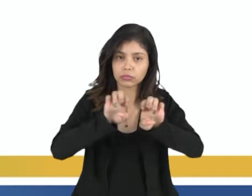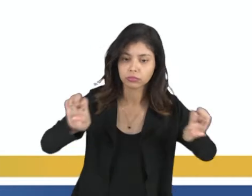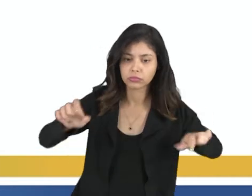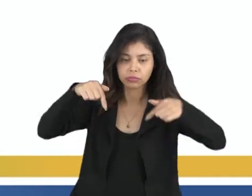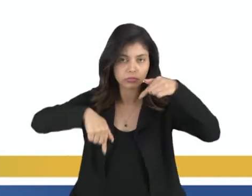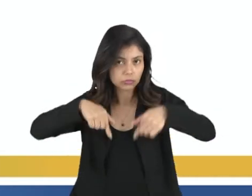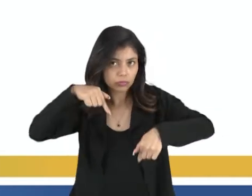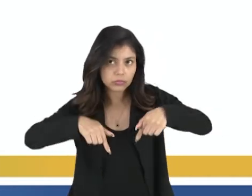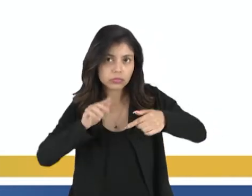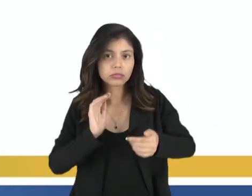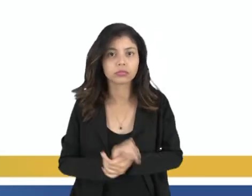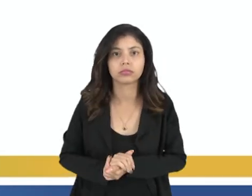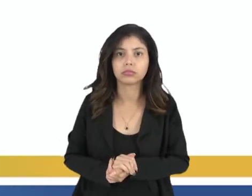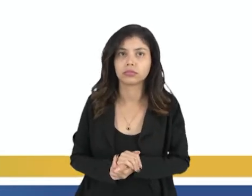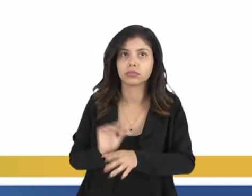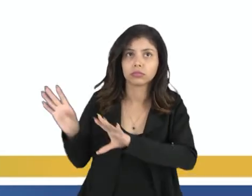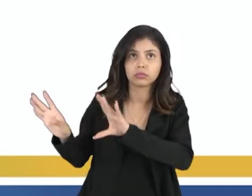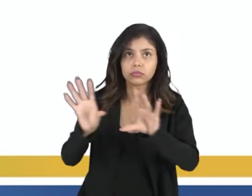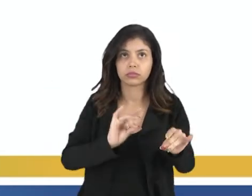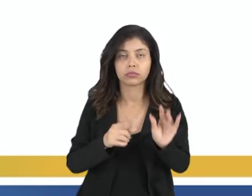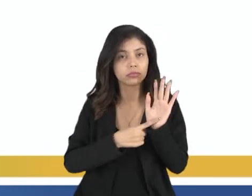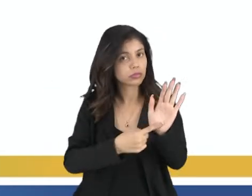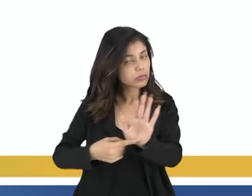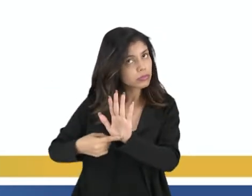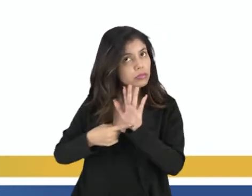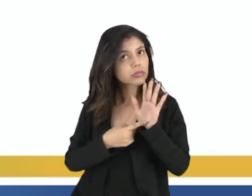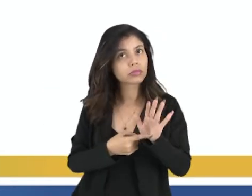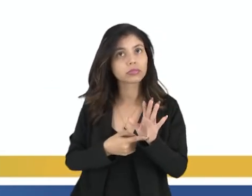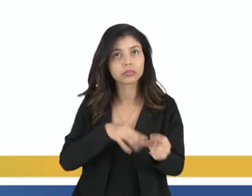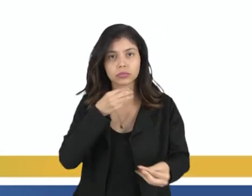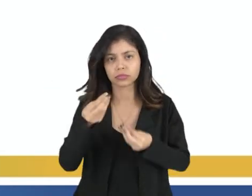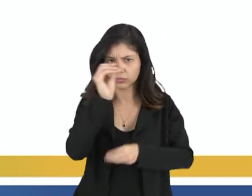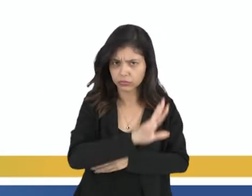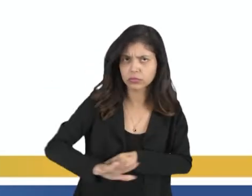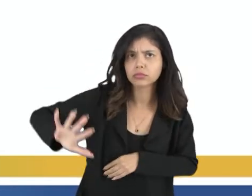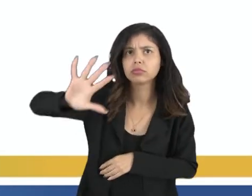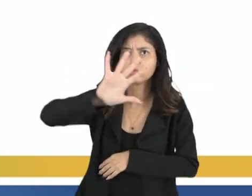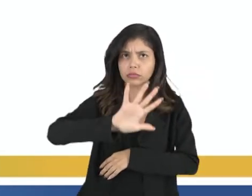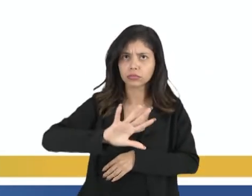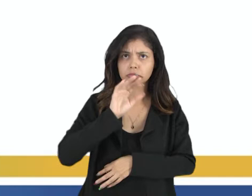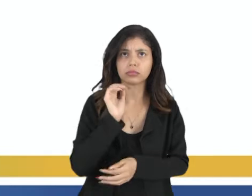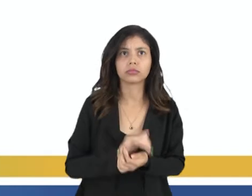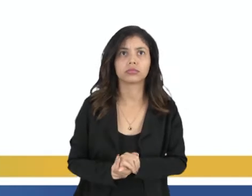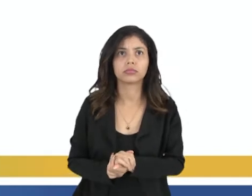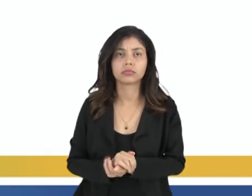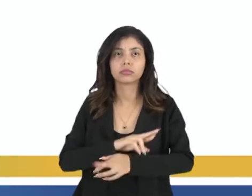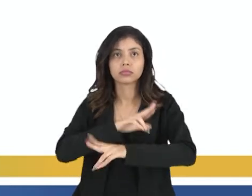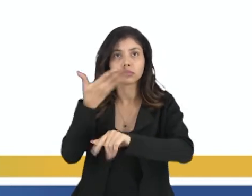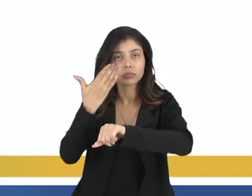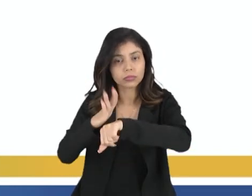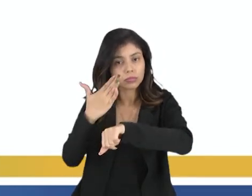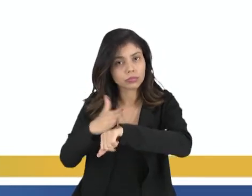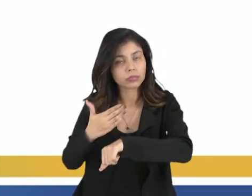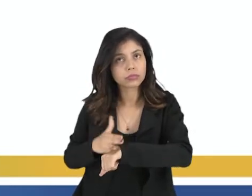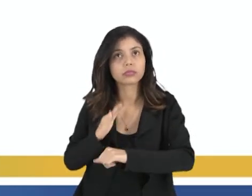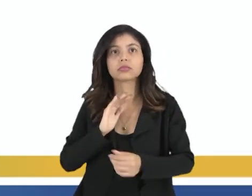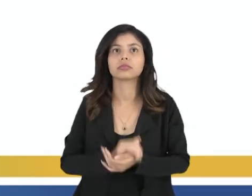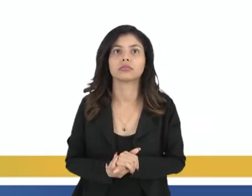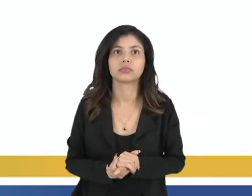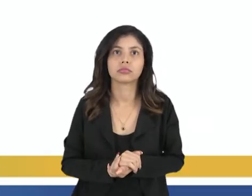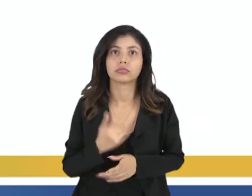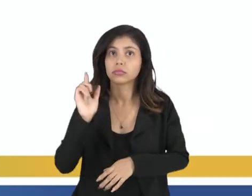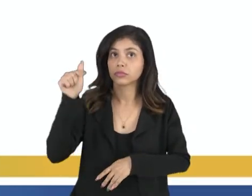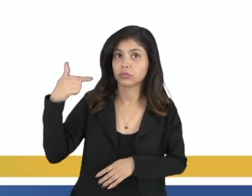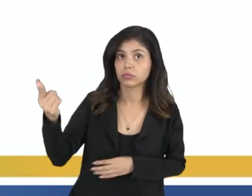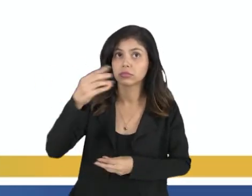equação química, ela vem para representar de maneira universal e de forma mais